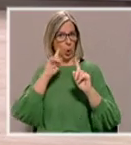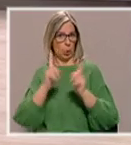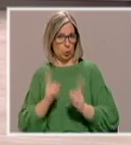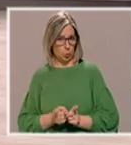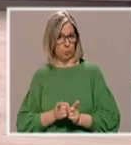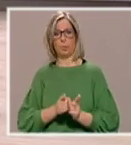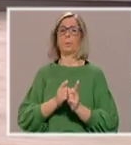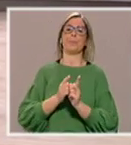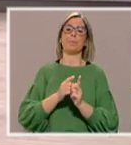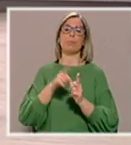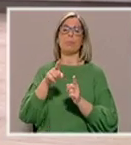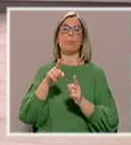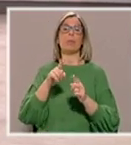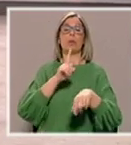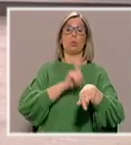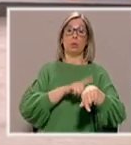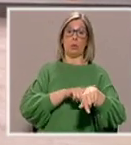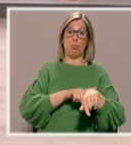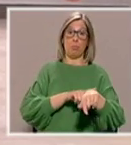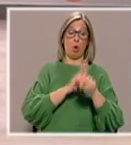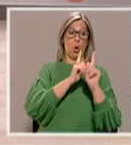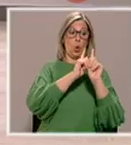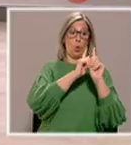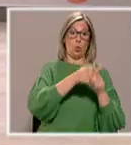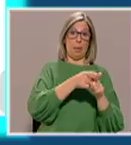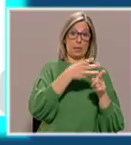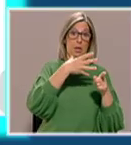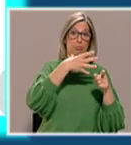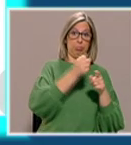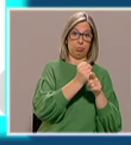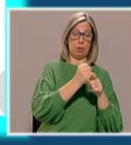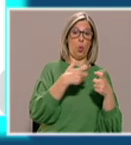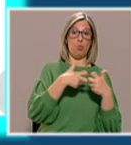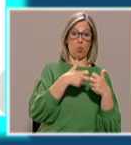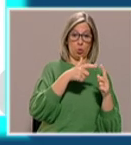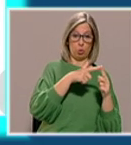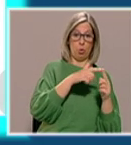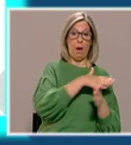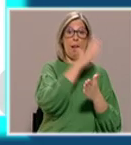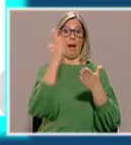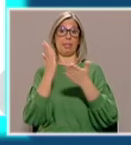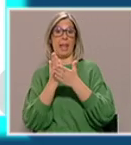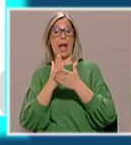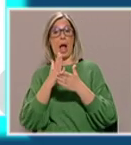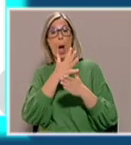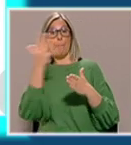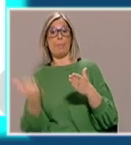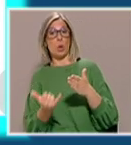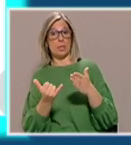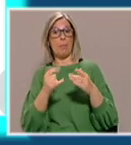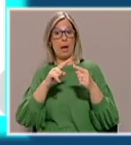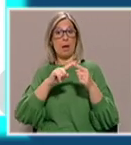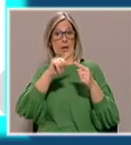período de tempo que vai desde o início de uma contração do músculo, que é o miocárdio, até à contração seguinte, dura cerca